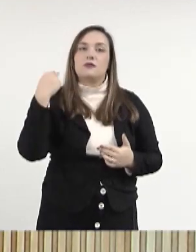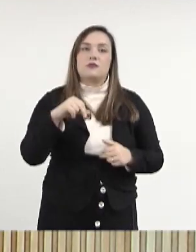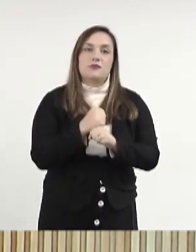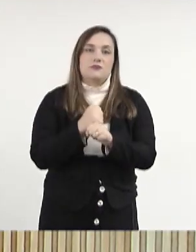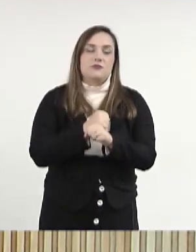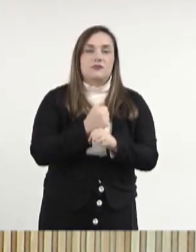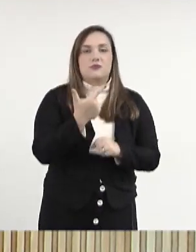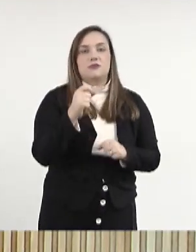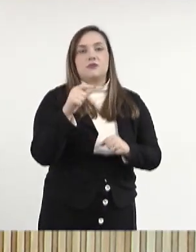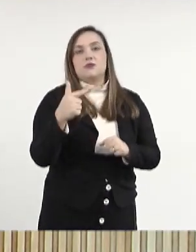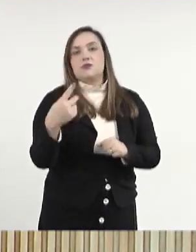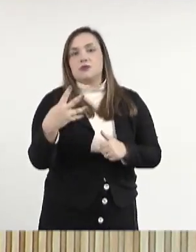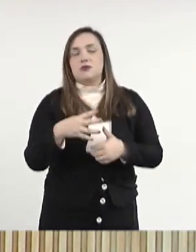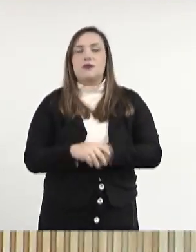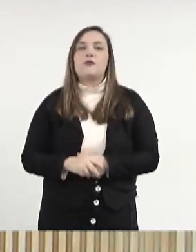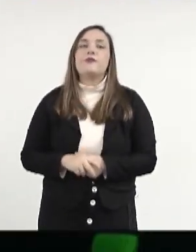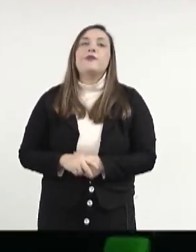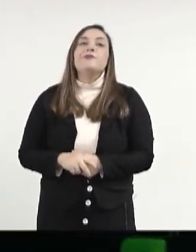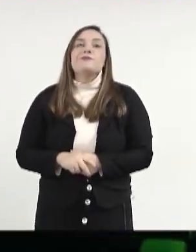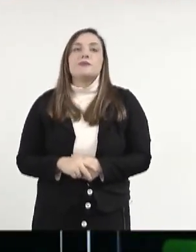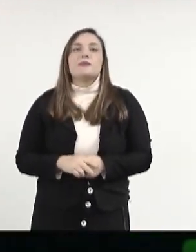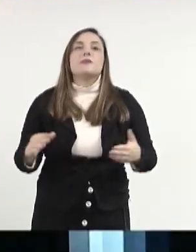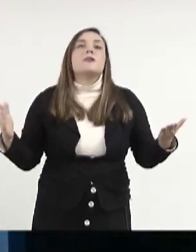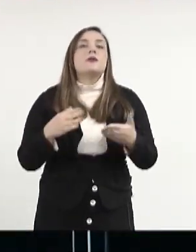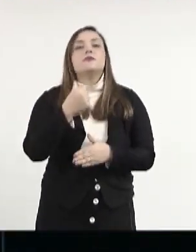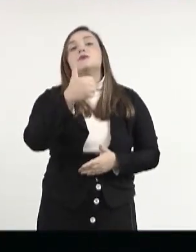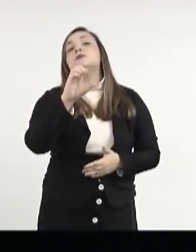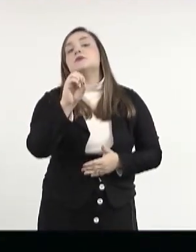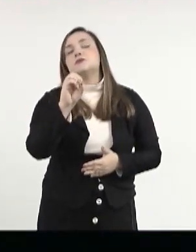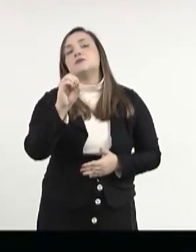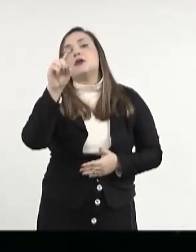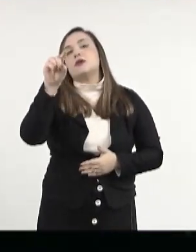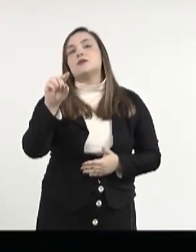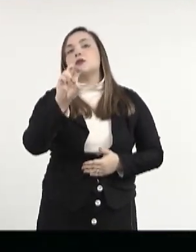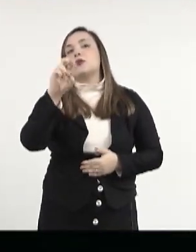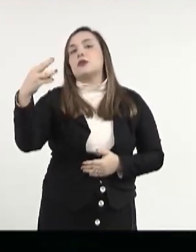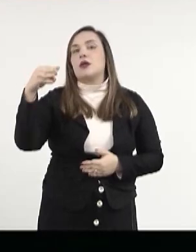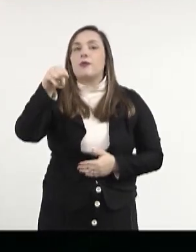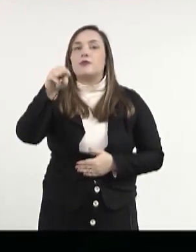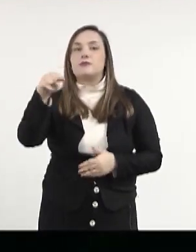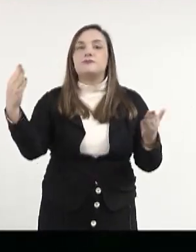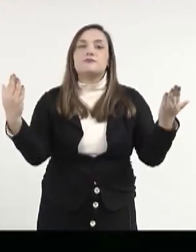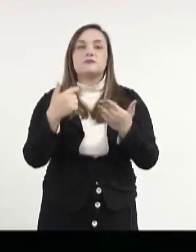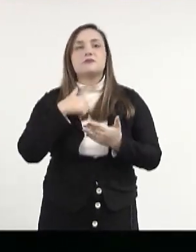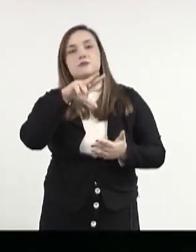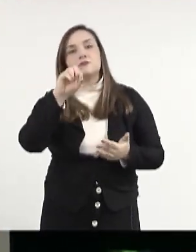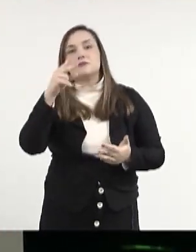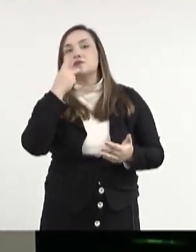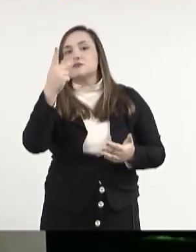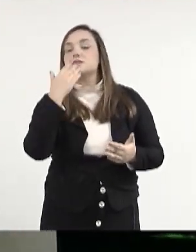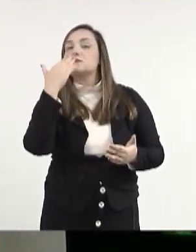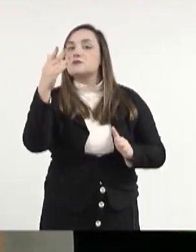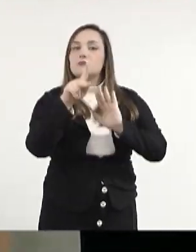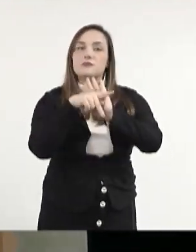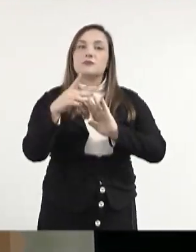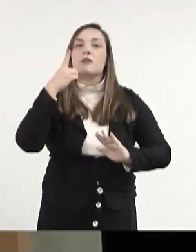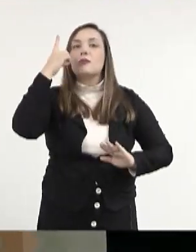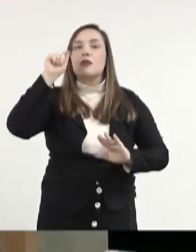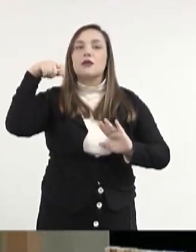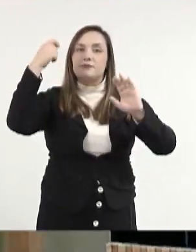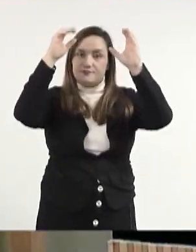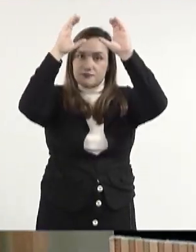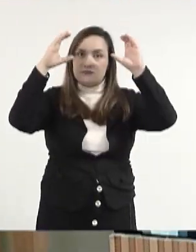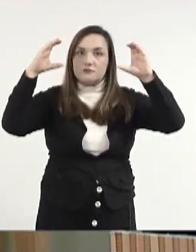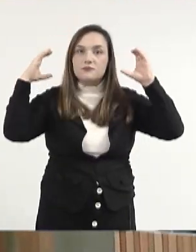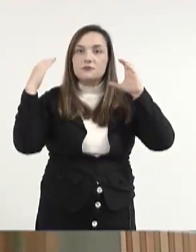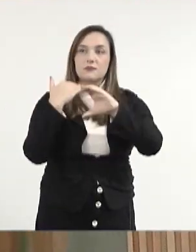de 2024. 10 horas e 53 minutos, a gente fala agora sobre um pedido do deputado Caravina